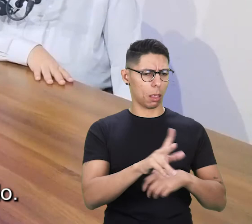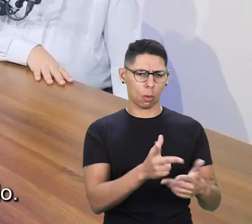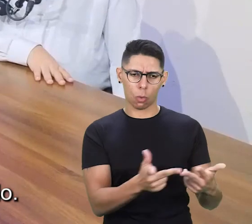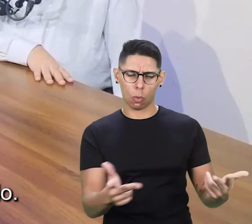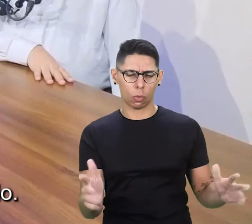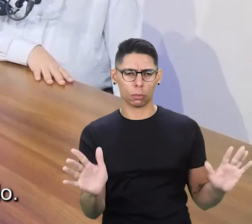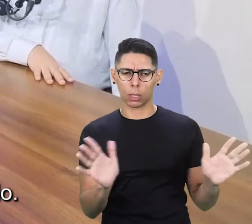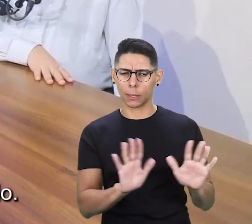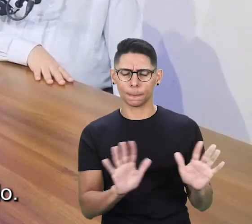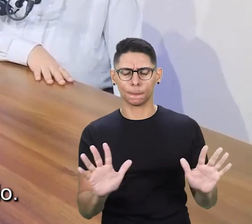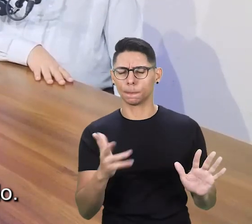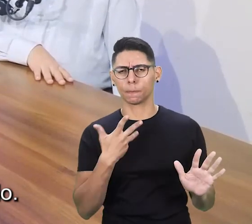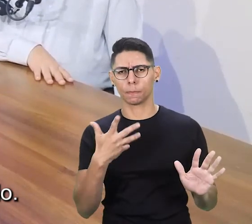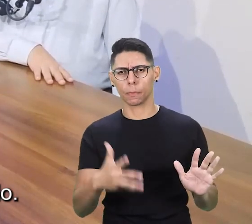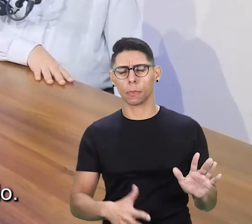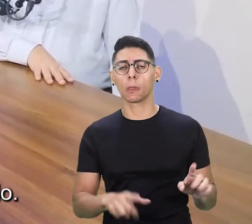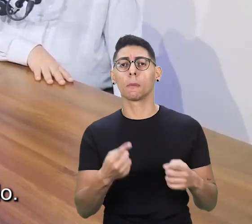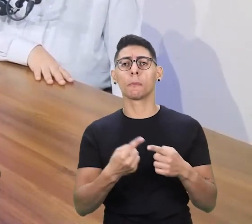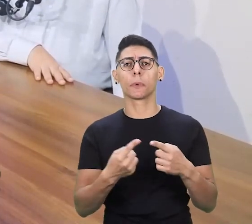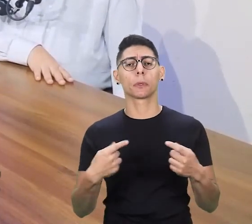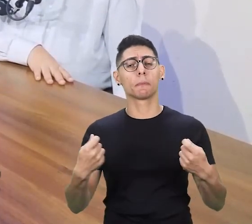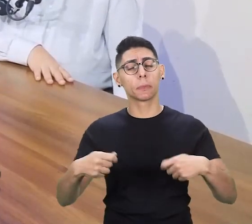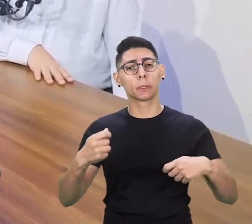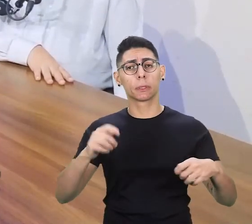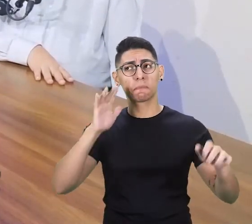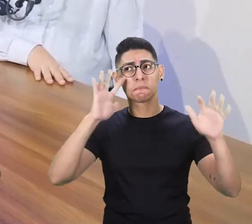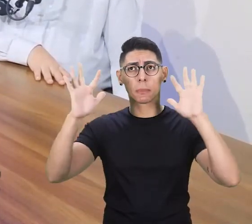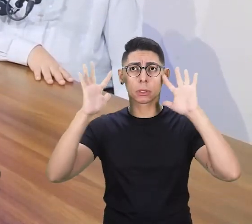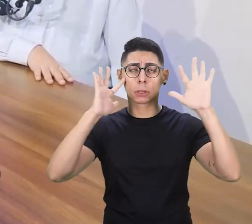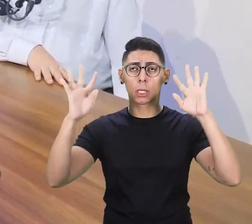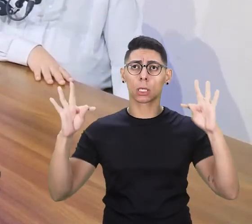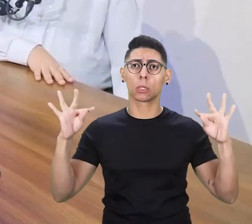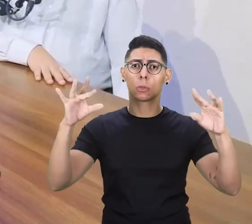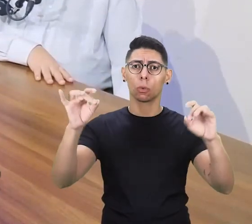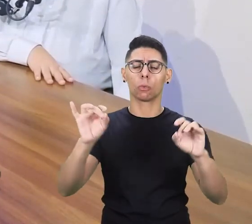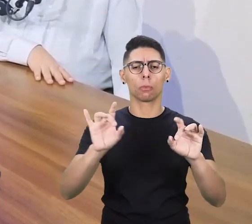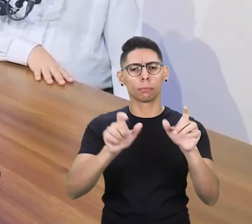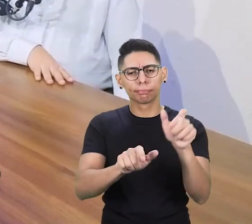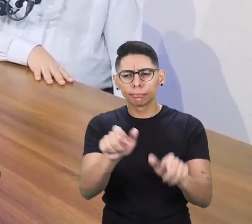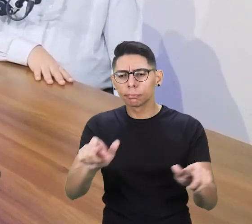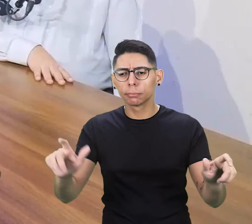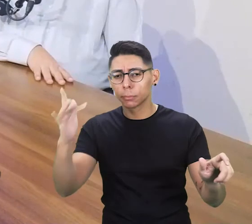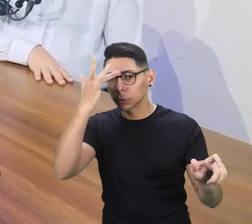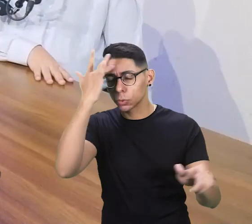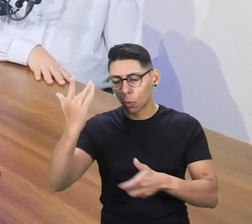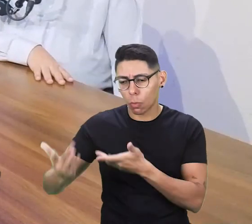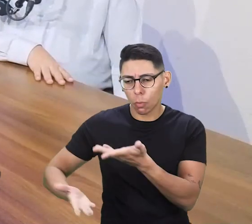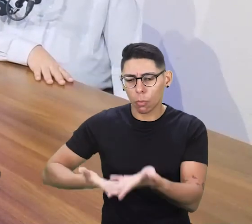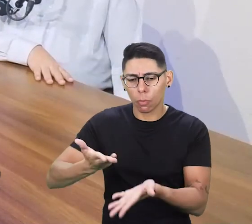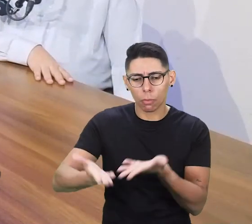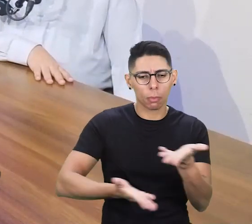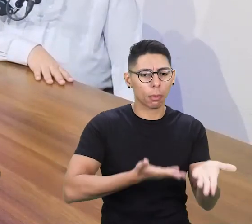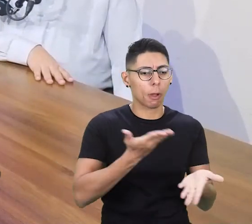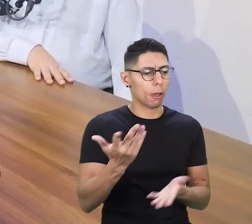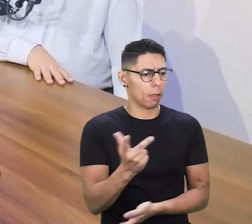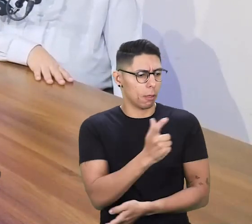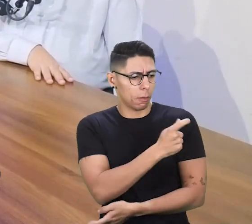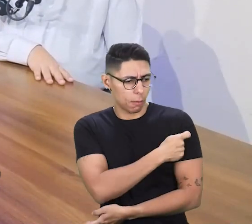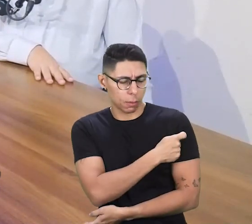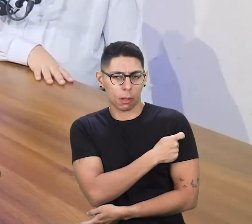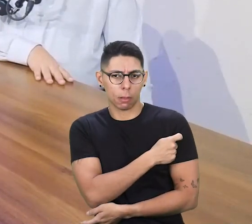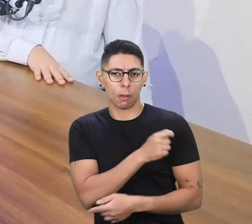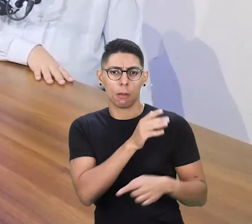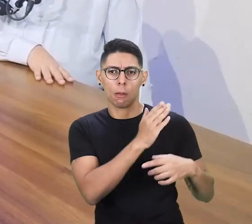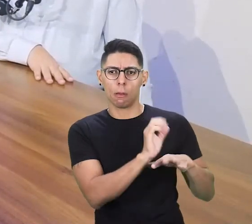enfim. Exatamente, porque a gente tem que pensar em tudo. Cada pessoa Isso. bem cuidada, vacinada, Aham. protege muitas pessoas à